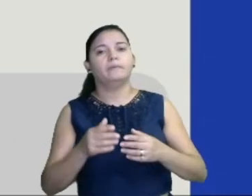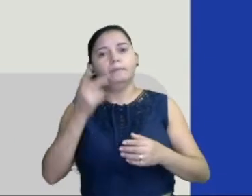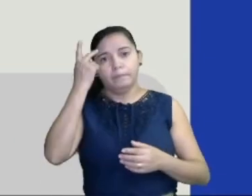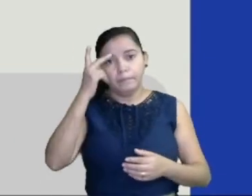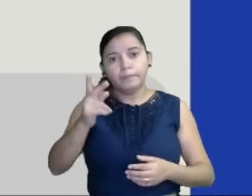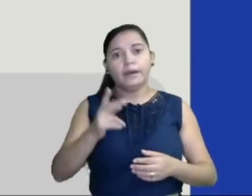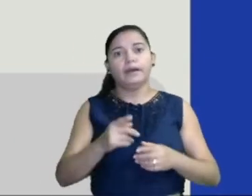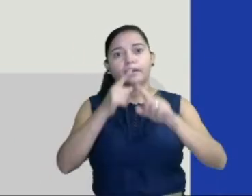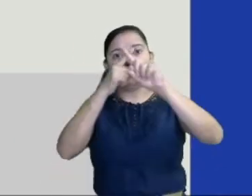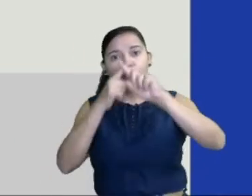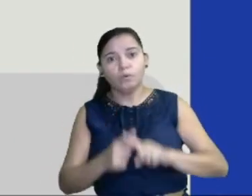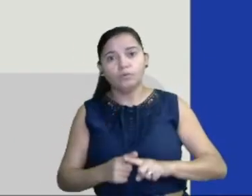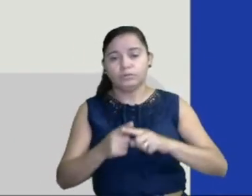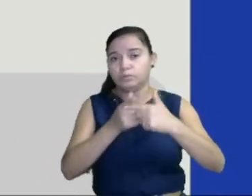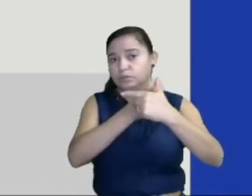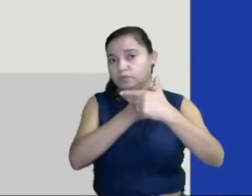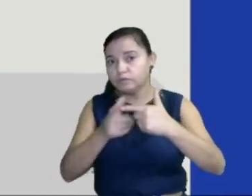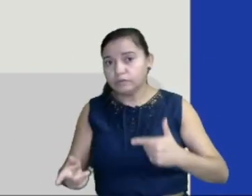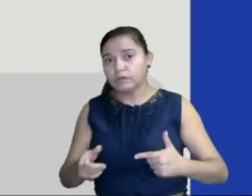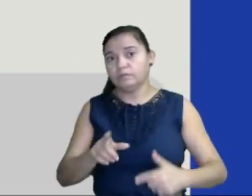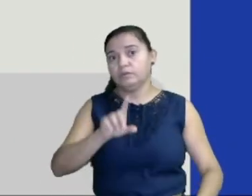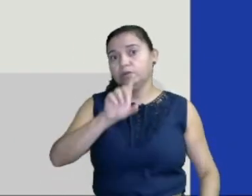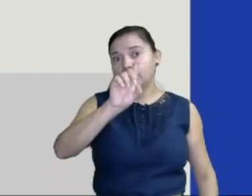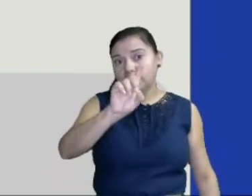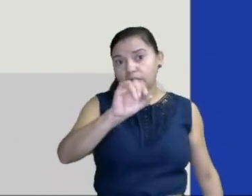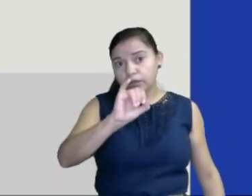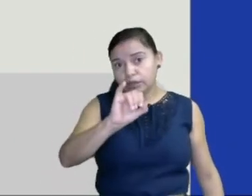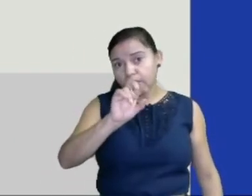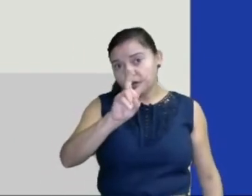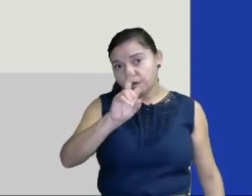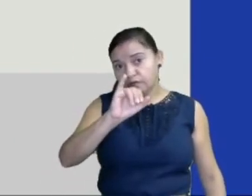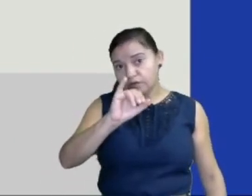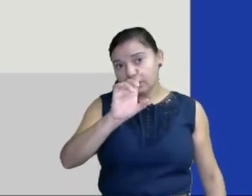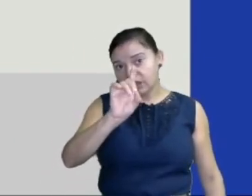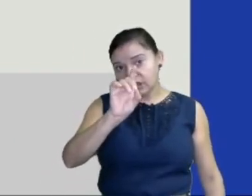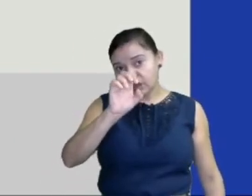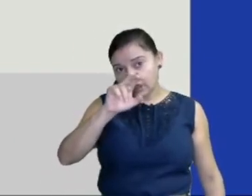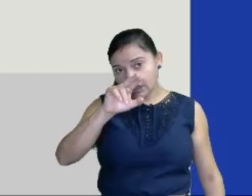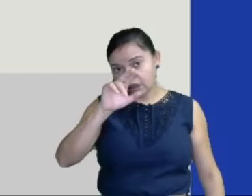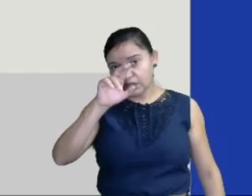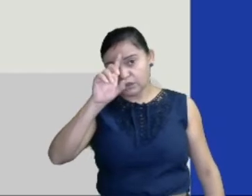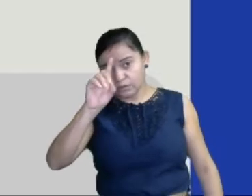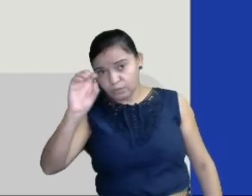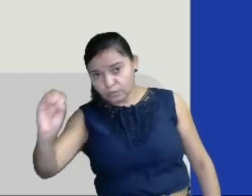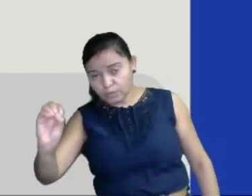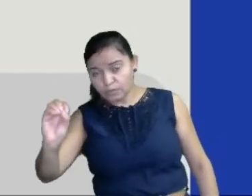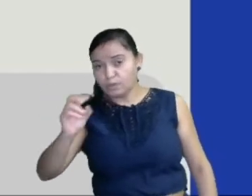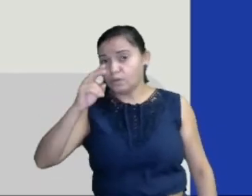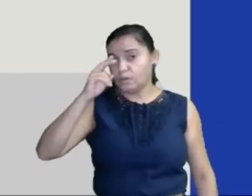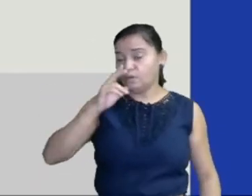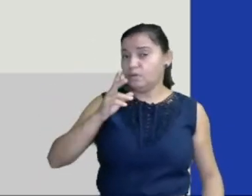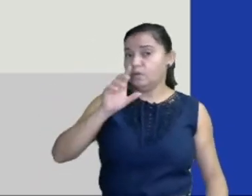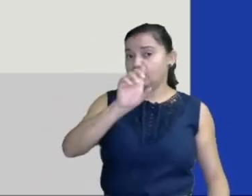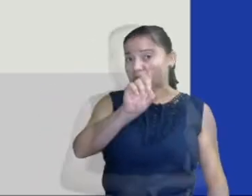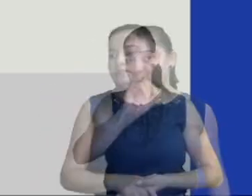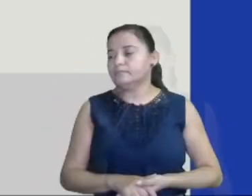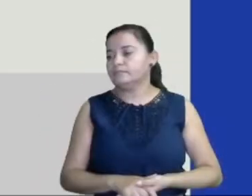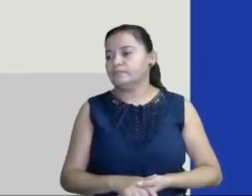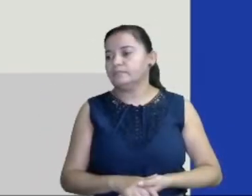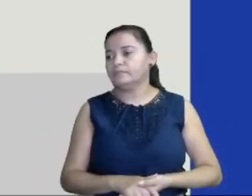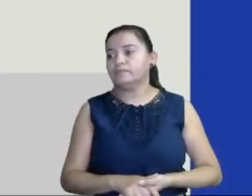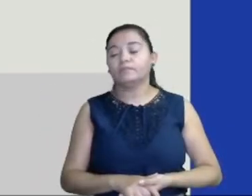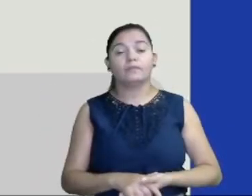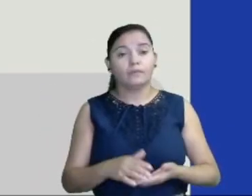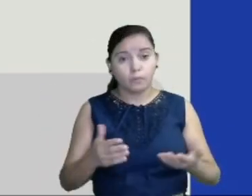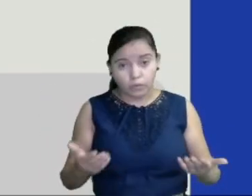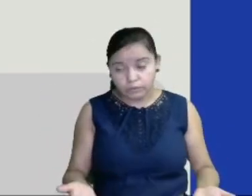para múltiplos do dividendo e do divisor é a gente vai ter o mesmo quociente se liga nisso aí tá